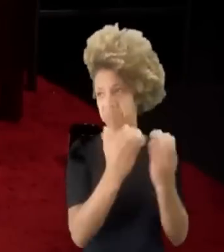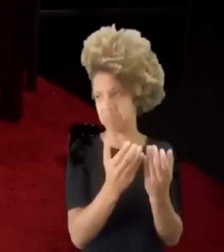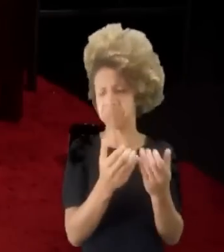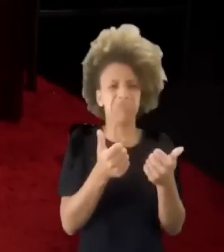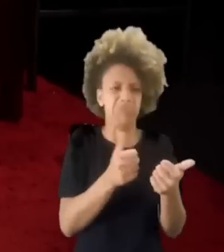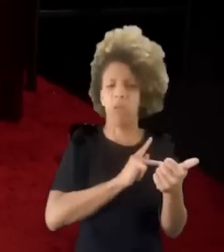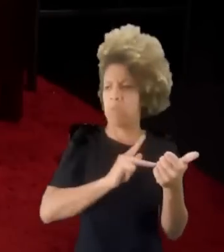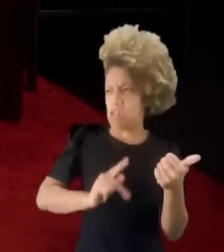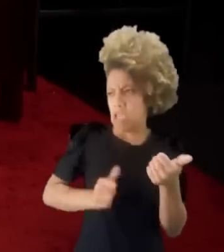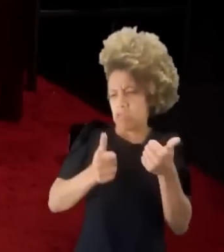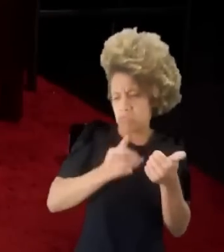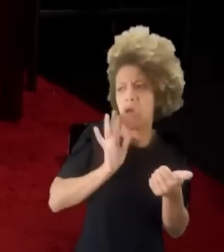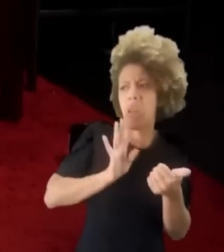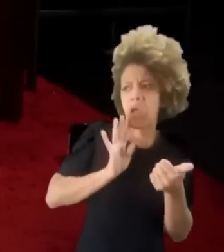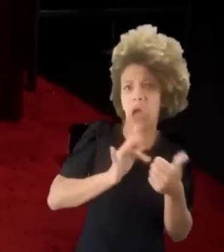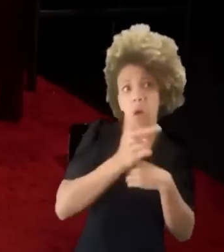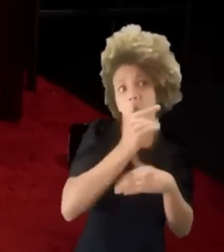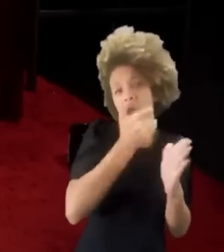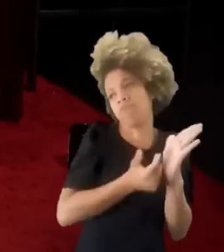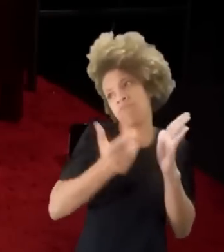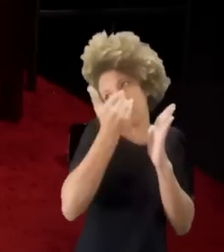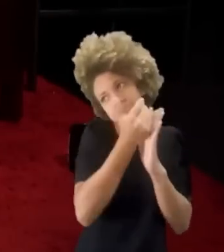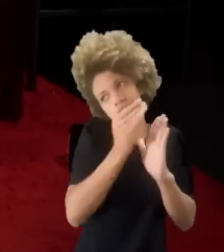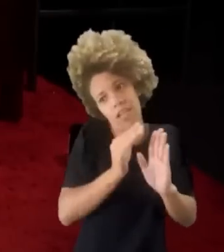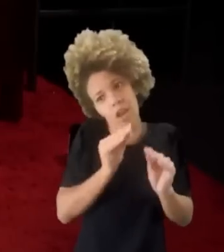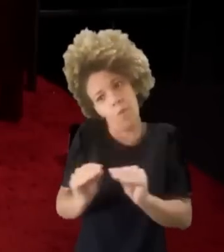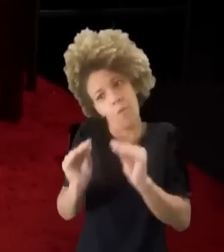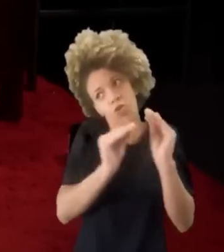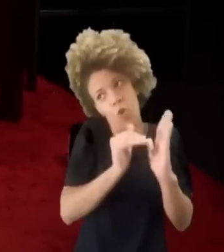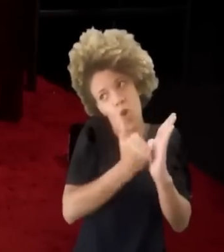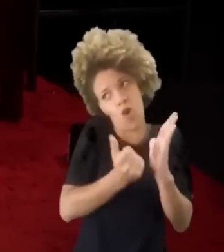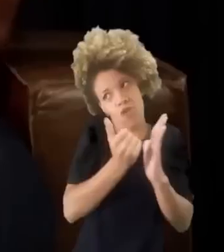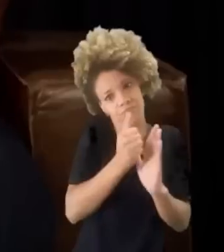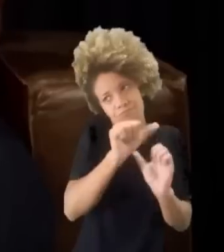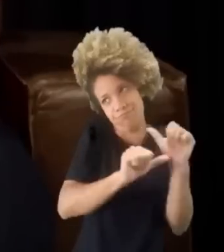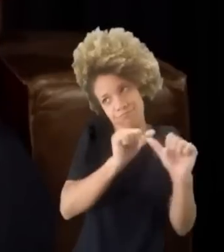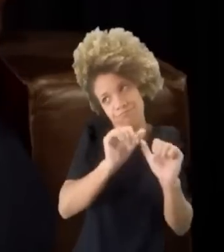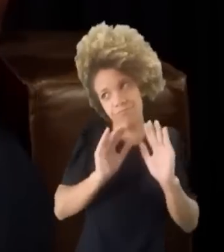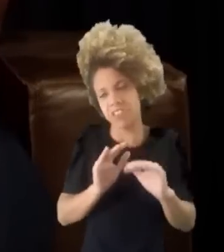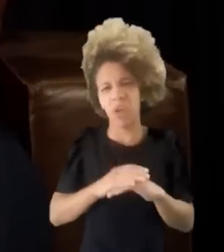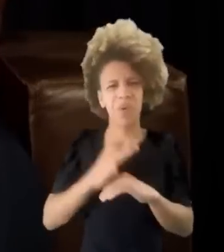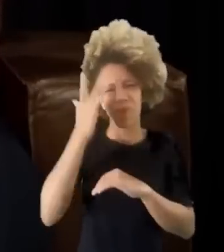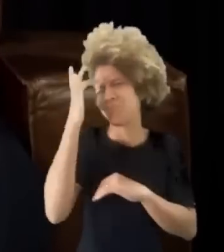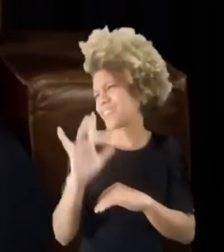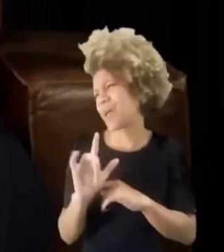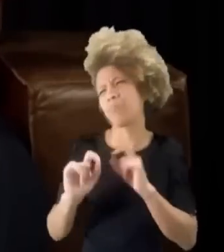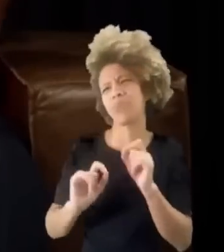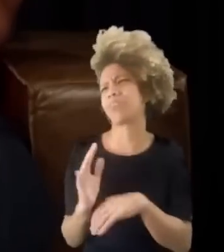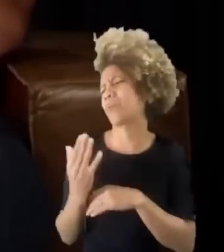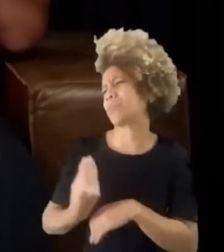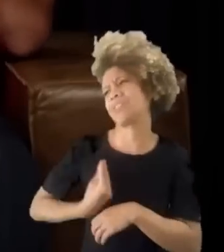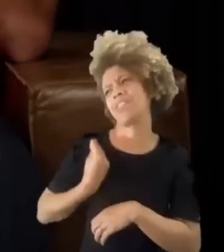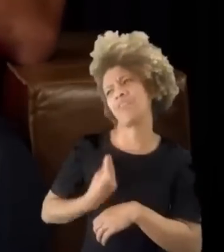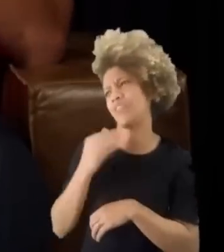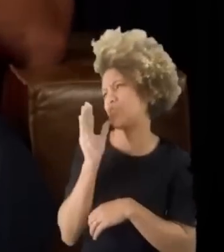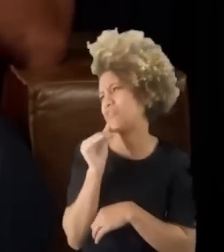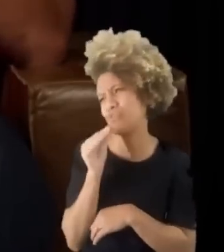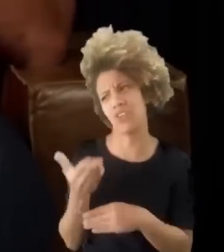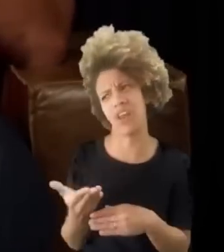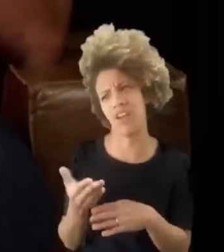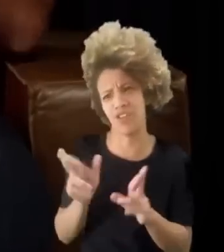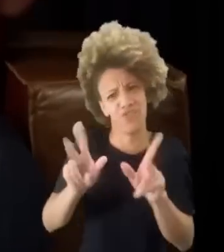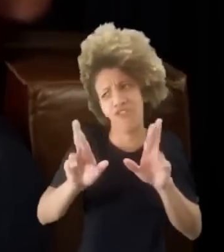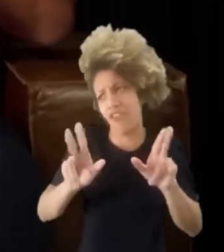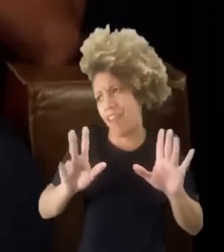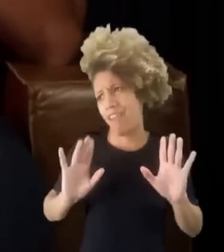é uma outra ferramenta daquela trabalhadora Agora ele já não é mais um operário entendeu então ele não vai ter noção real da vida do